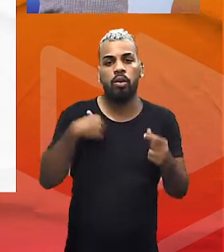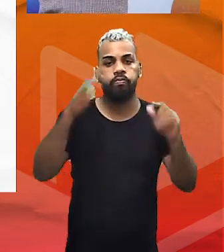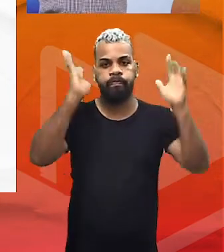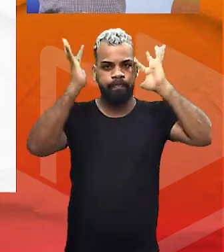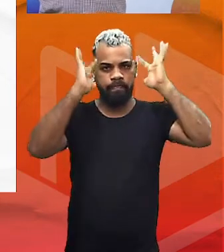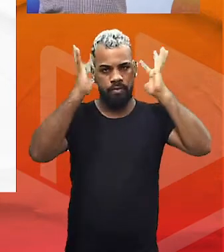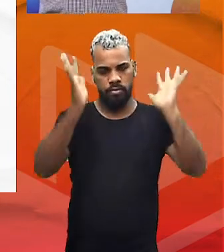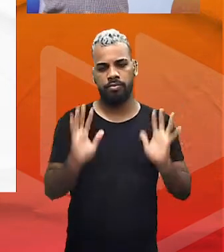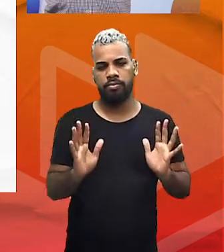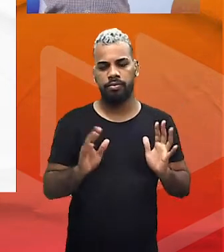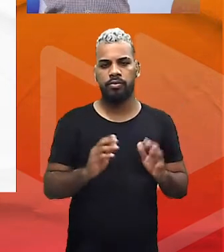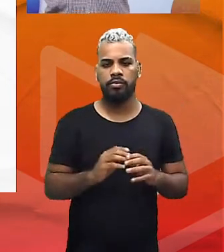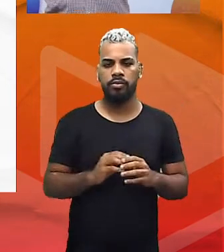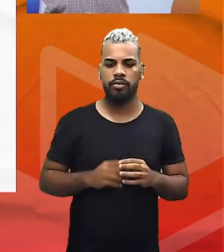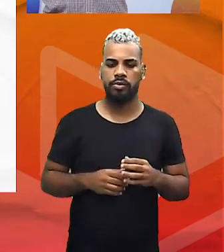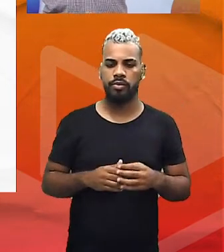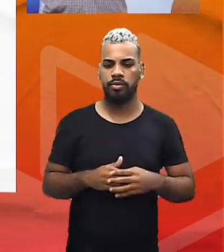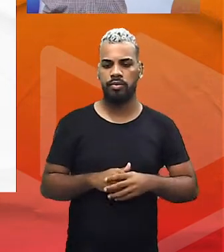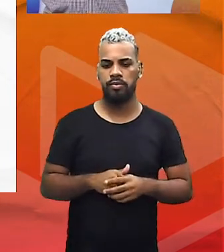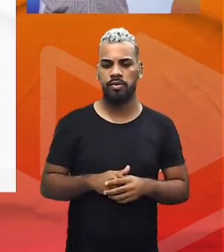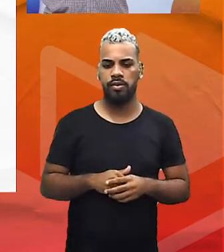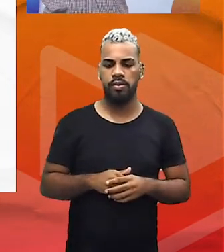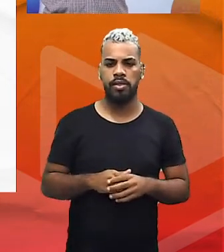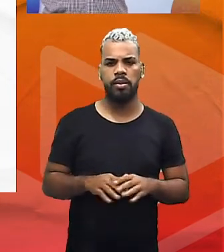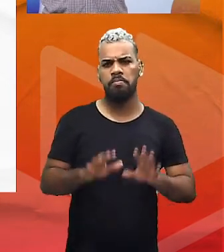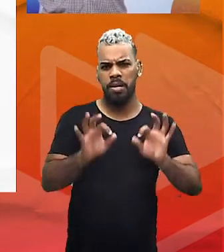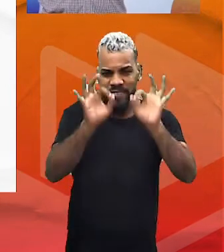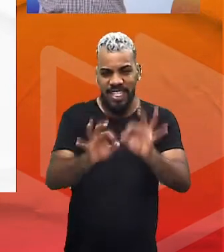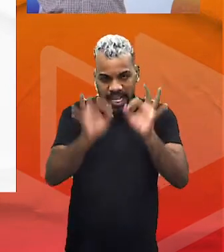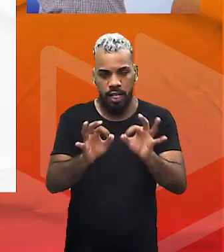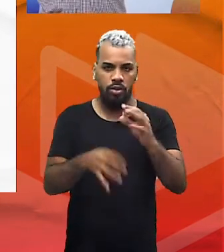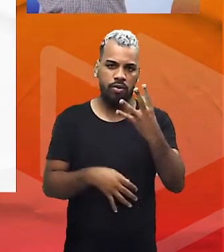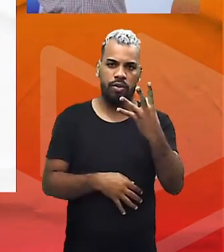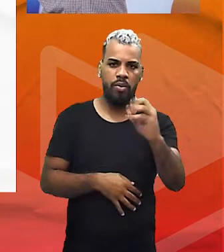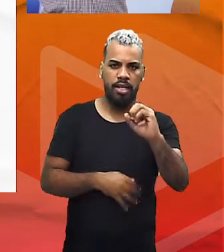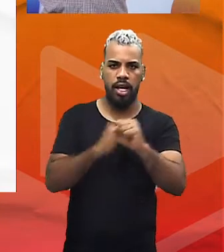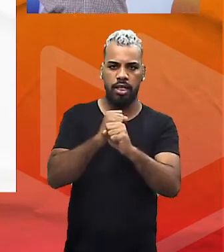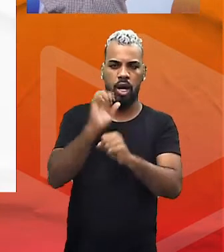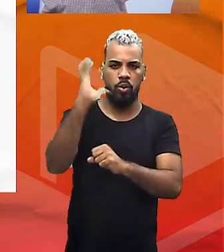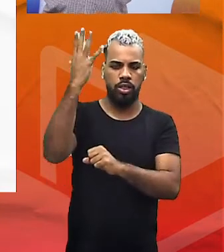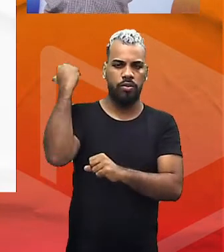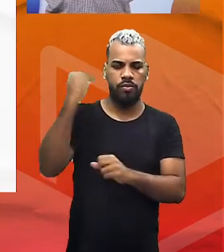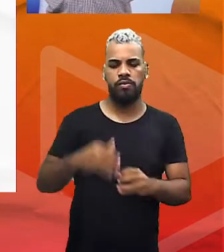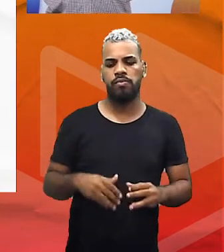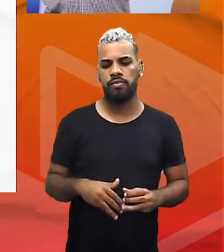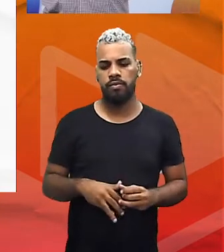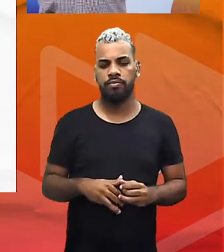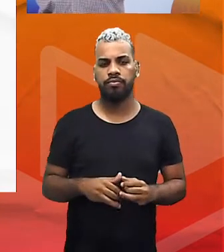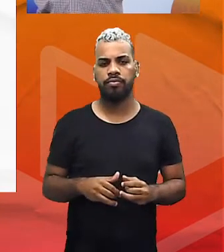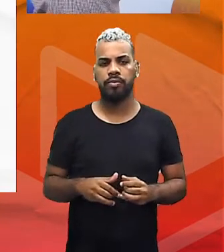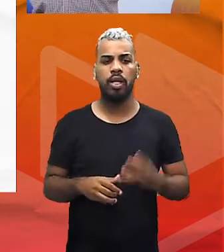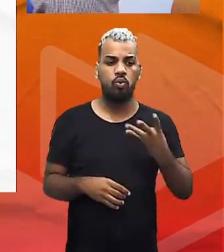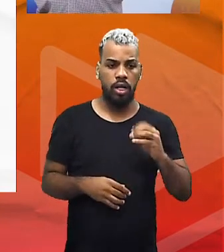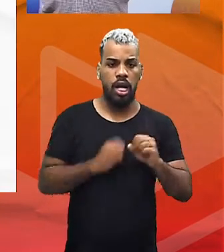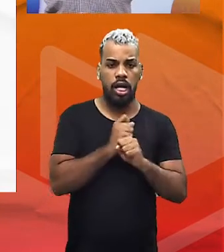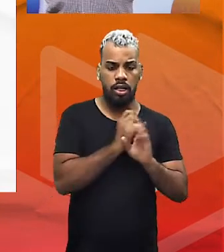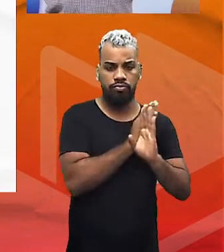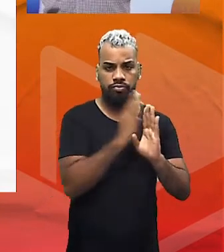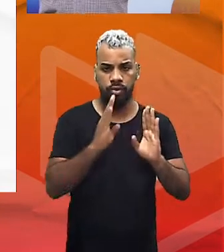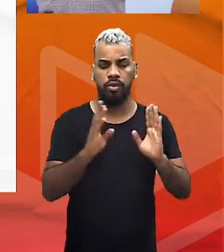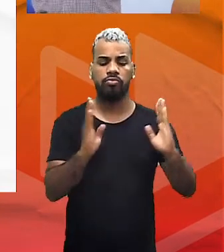né? A rigor mesmo foram 40 anos, mas ainda muitos autores românticos ficaram